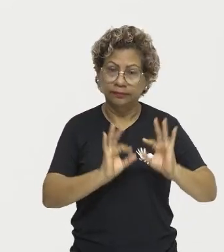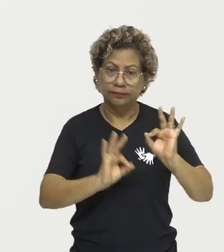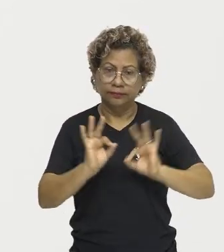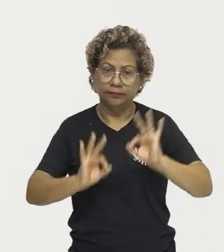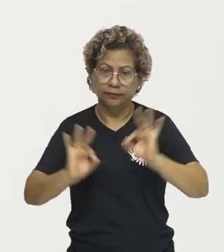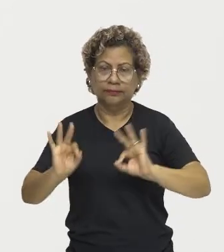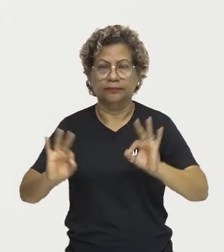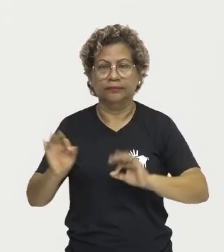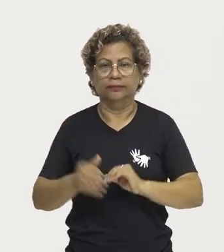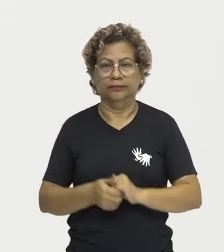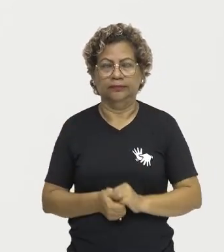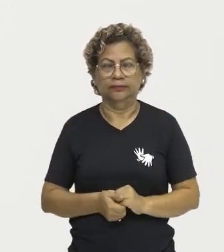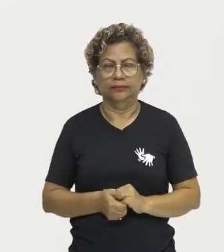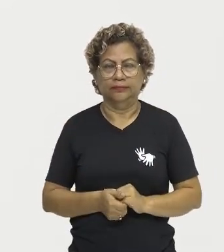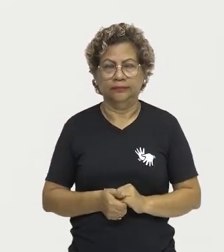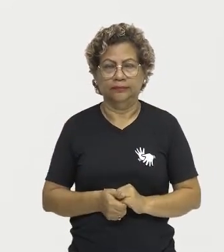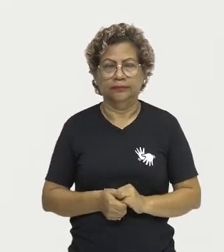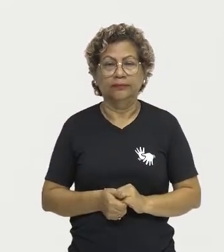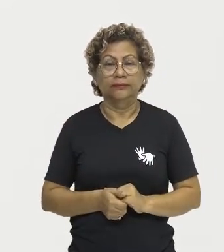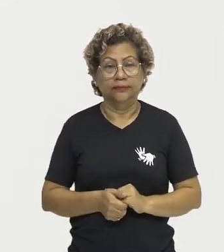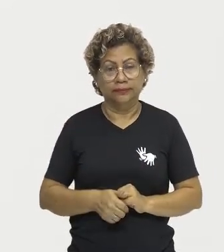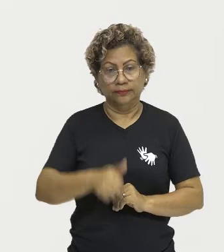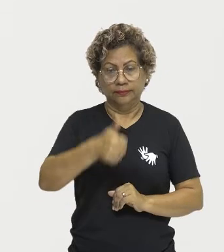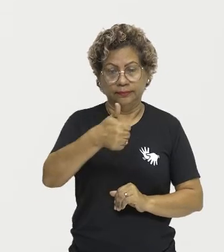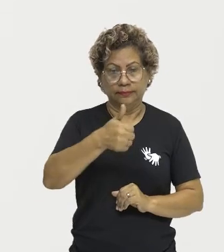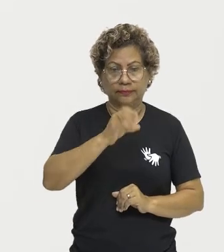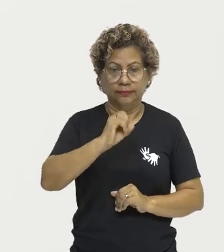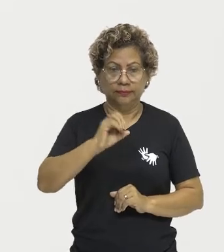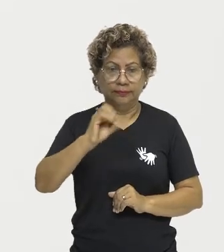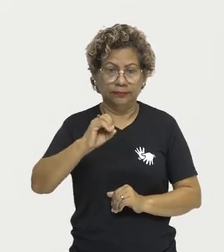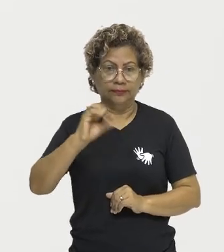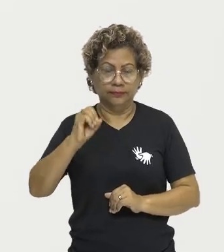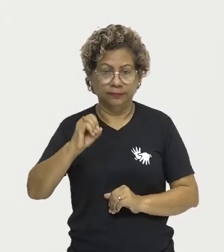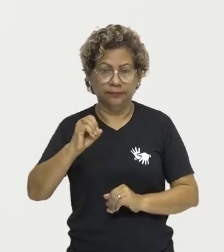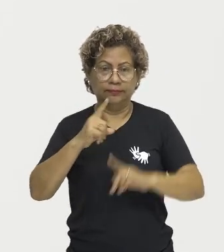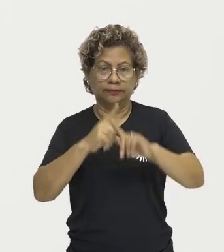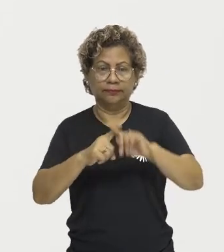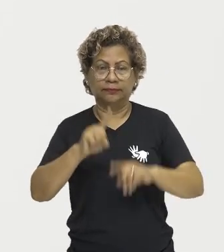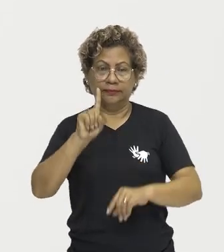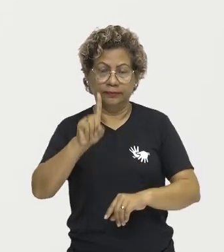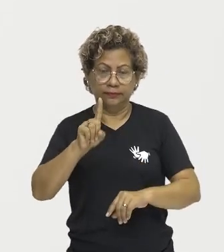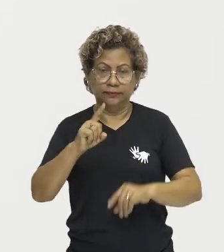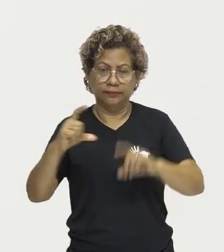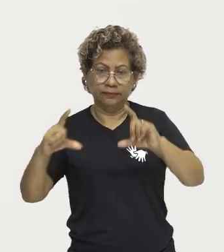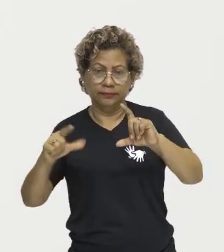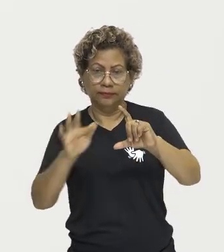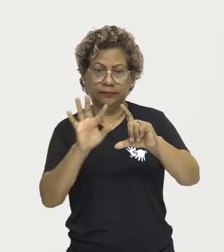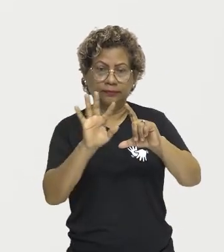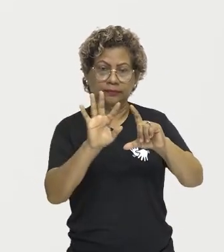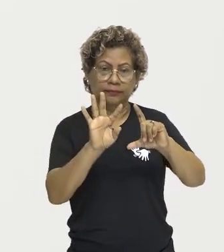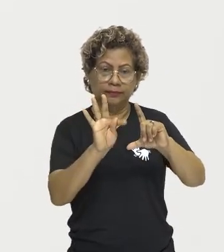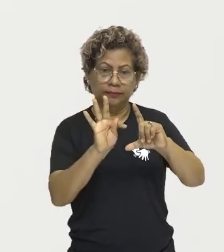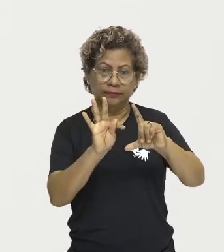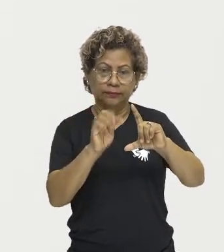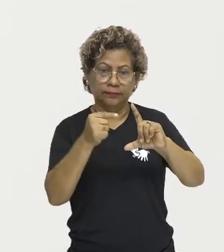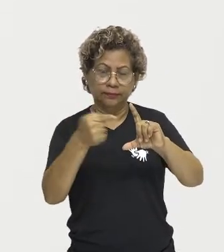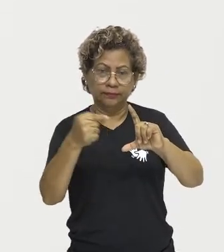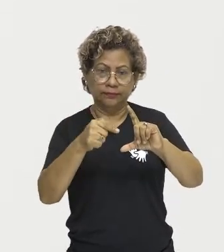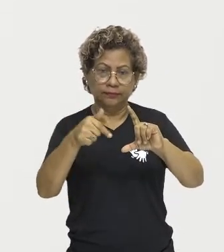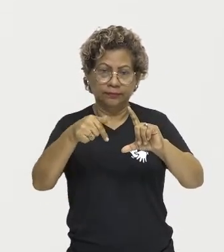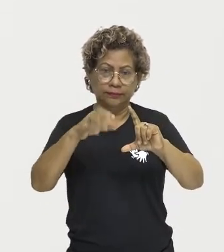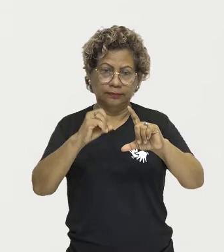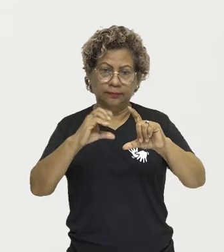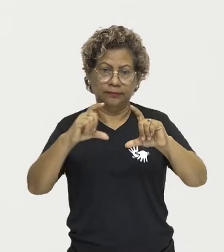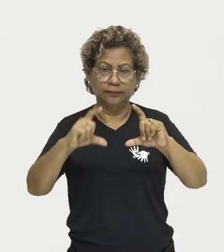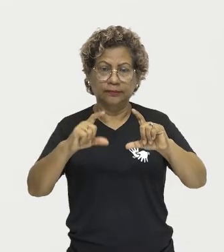temperatura. Temperatura final menos a inicial. T menos 70 mais 2.000